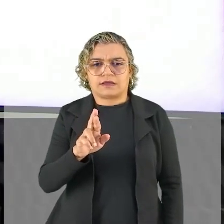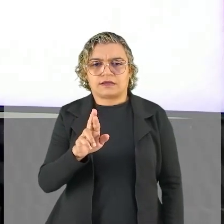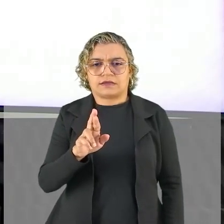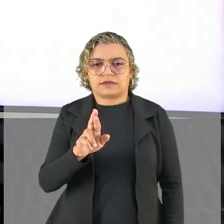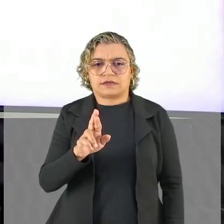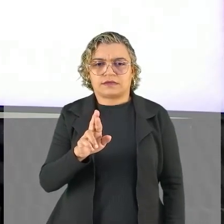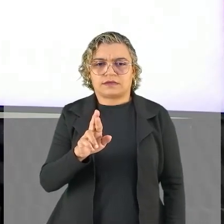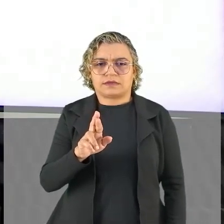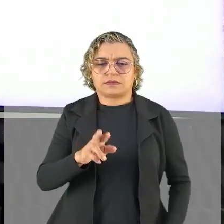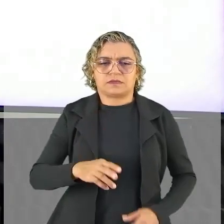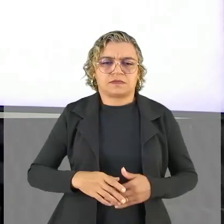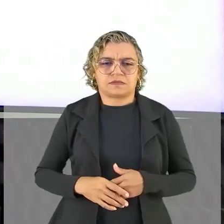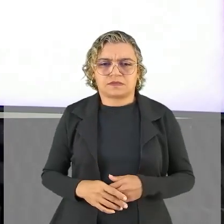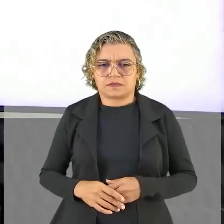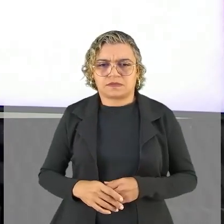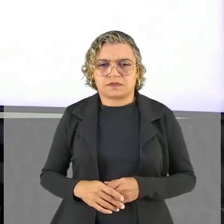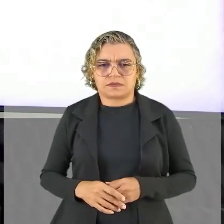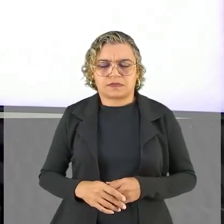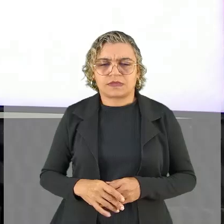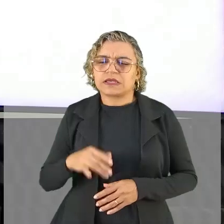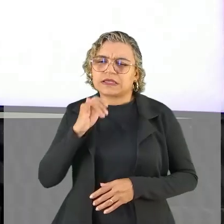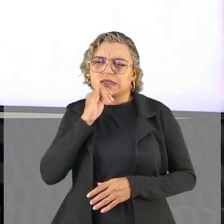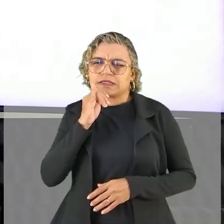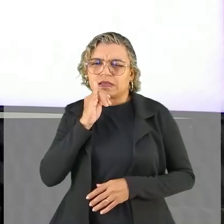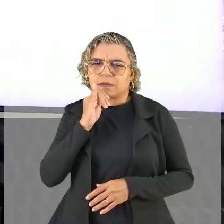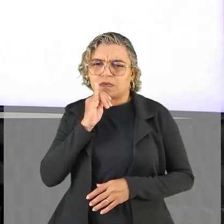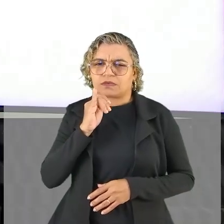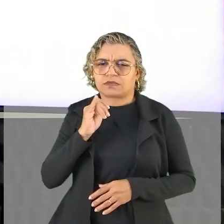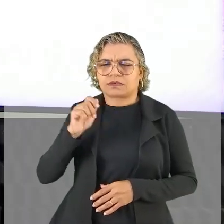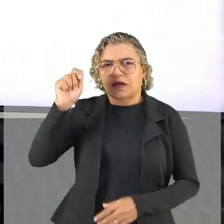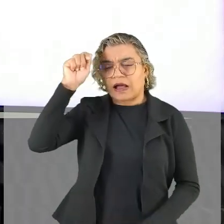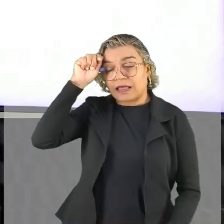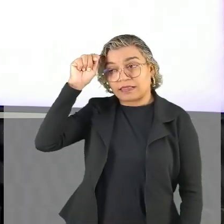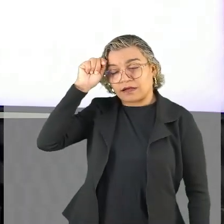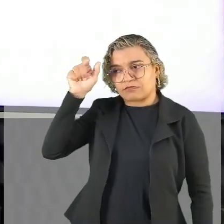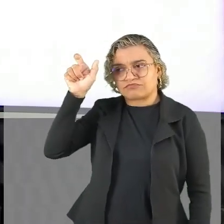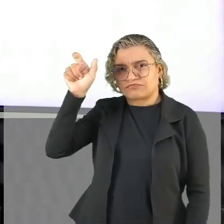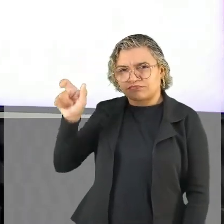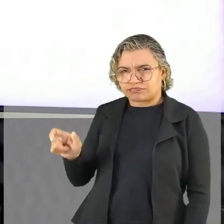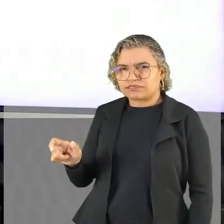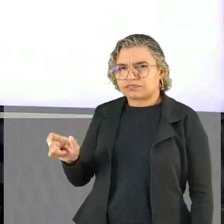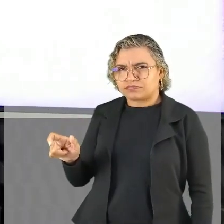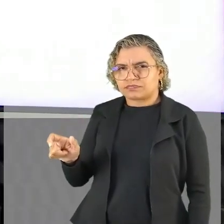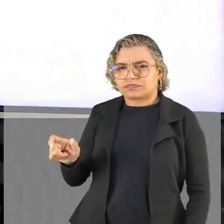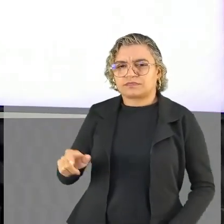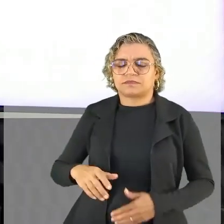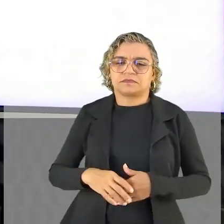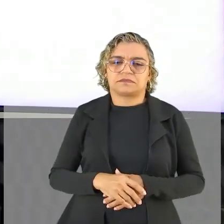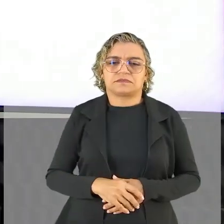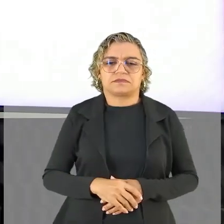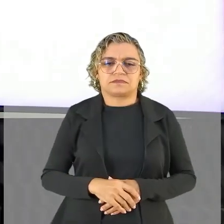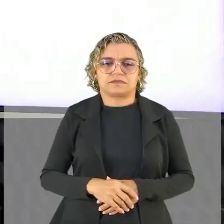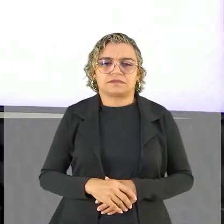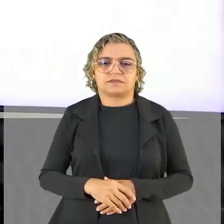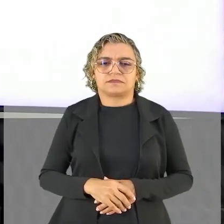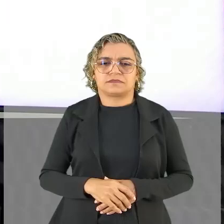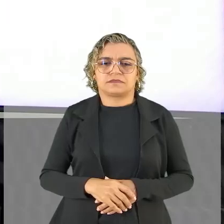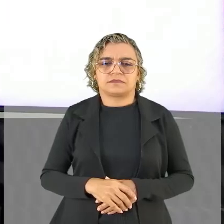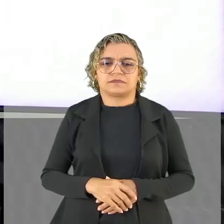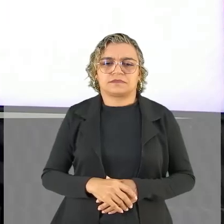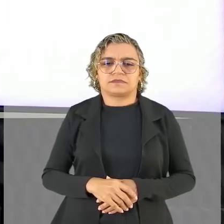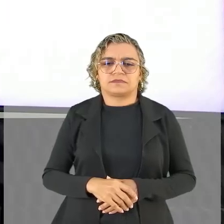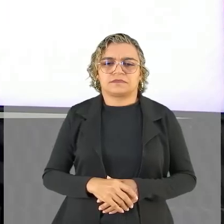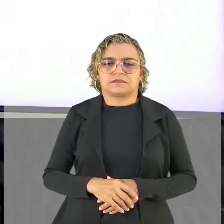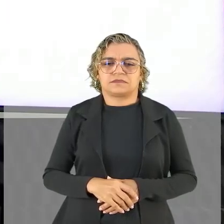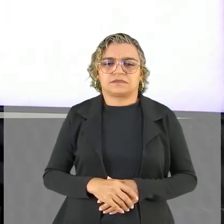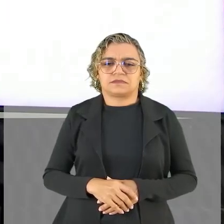pela transparência, mas, por exemplo, sentindo, se afogando, sei lá. Nem da luminosidade, perdão, e calor do fogo que este